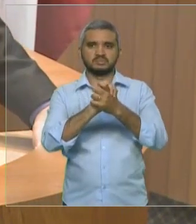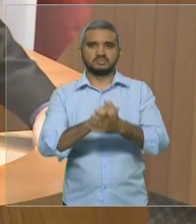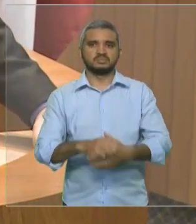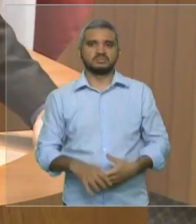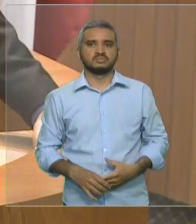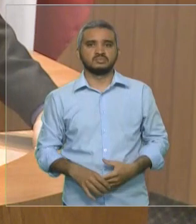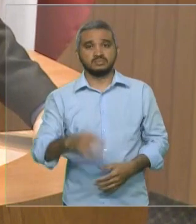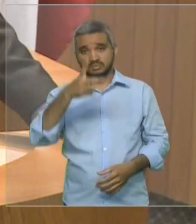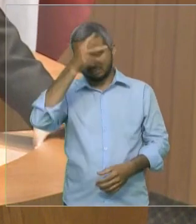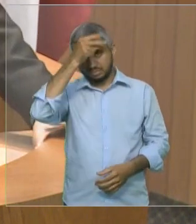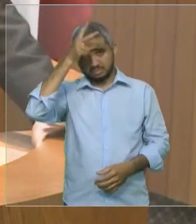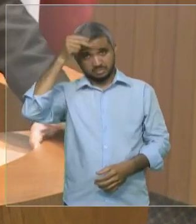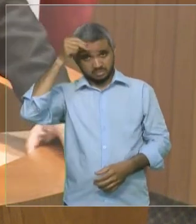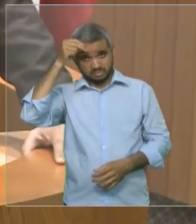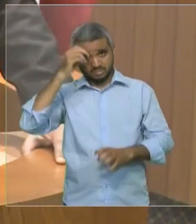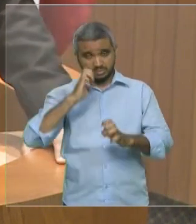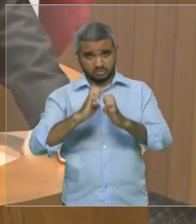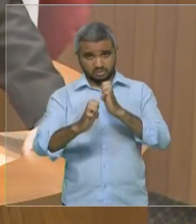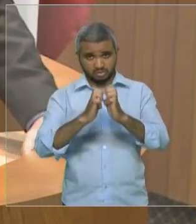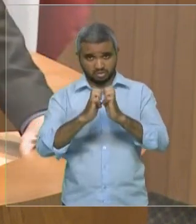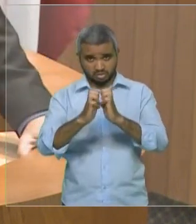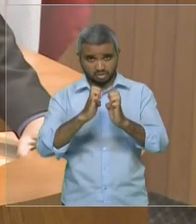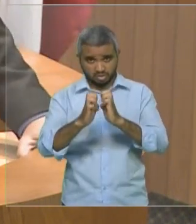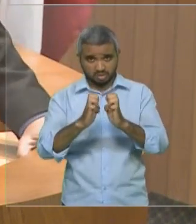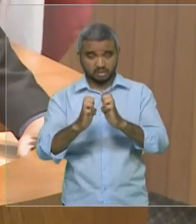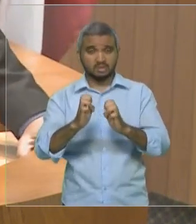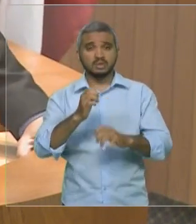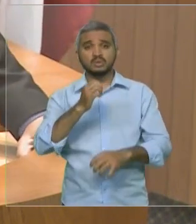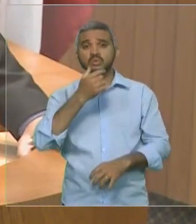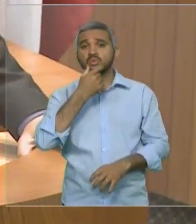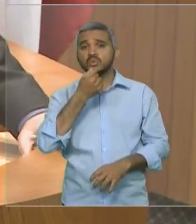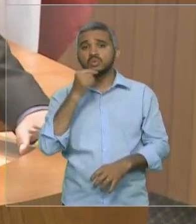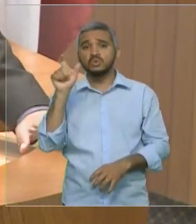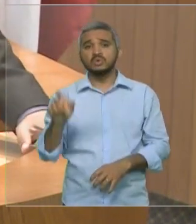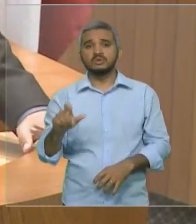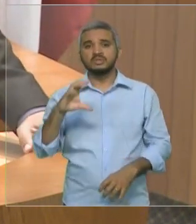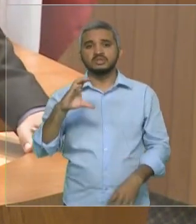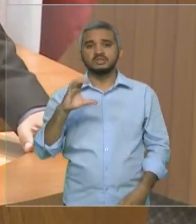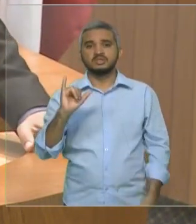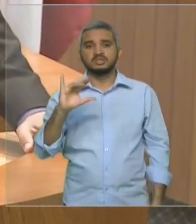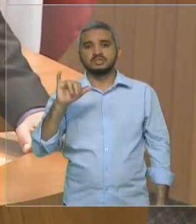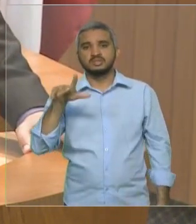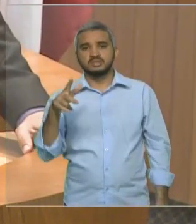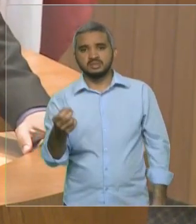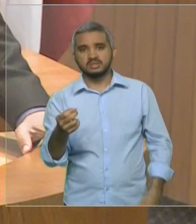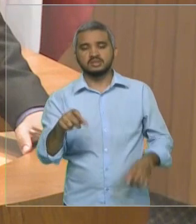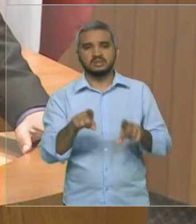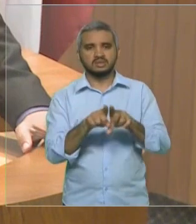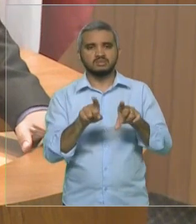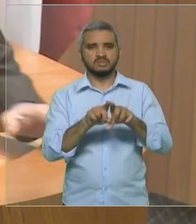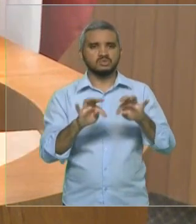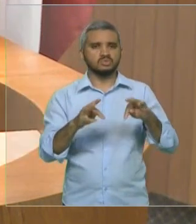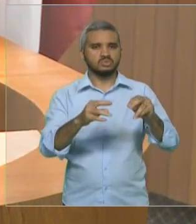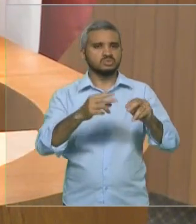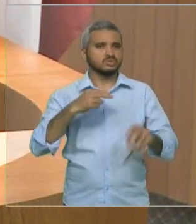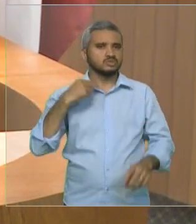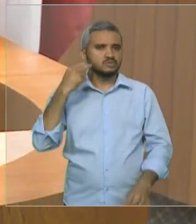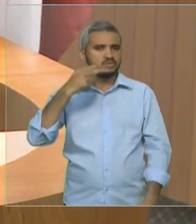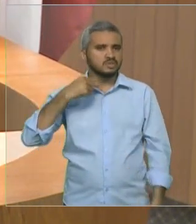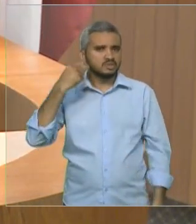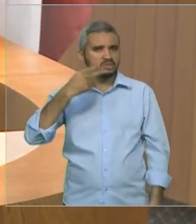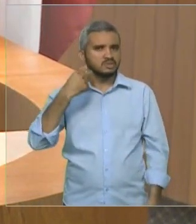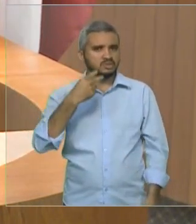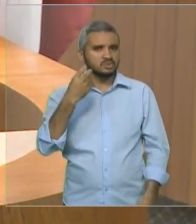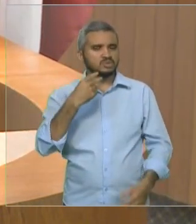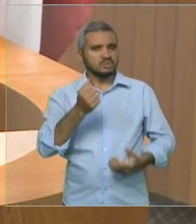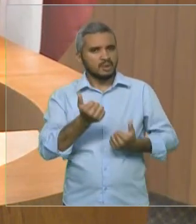a Prefeitura de Estreito, na pessoa do prefeito Cicim, de toda a Câmara de Vereadores, que apoiou